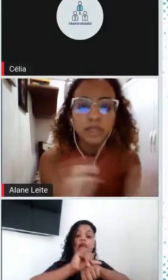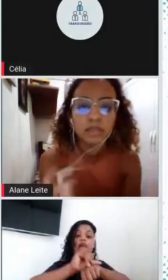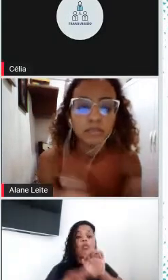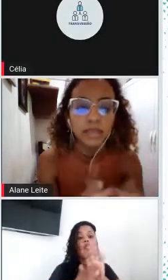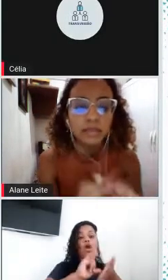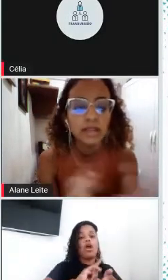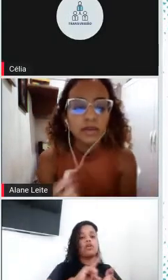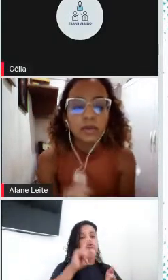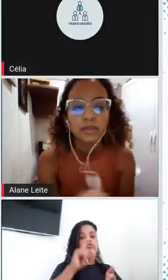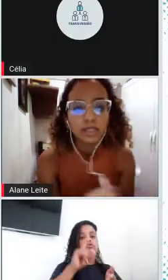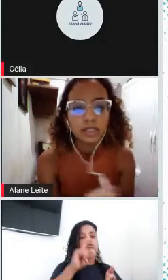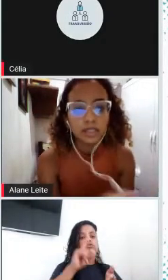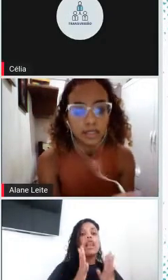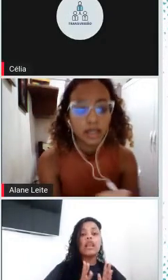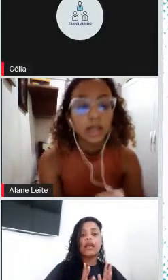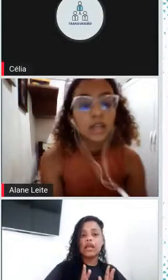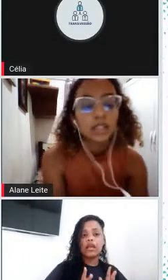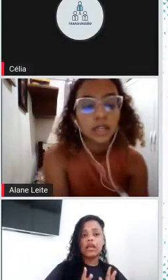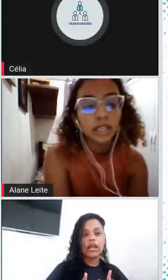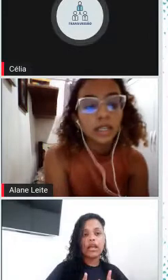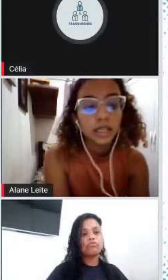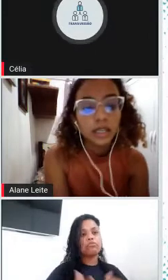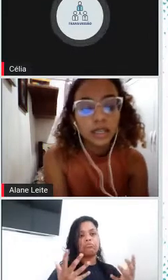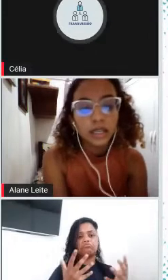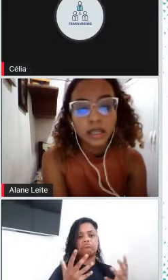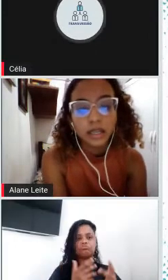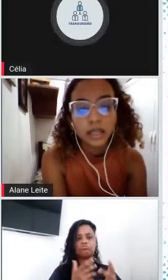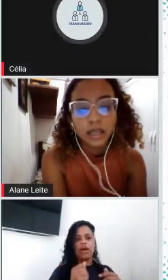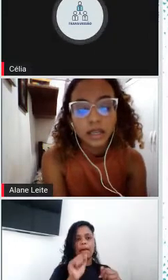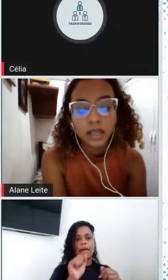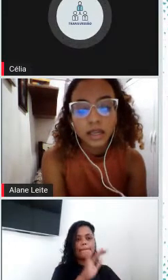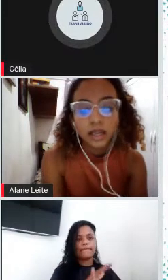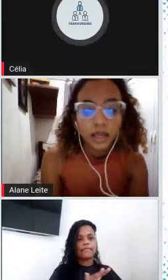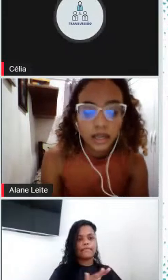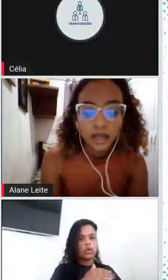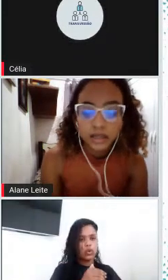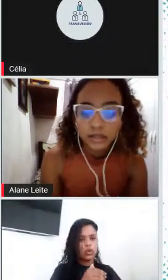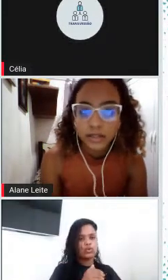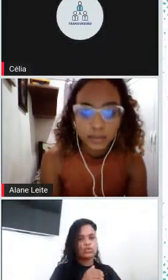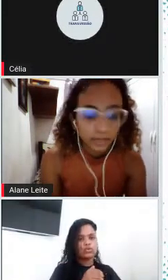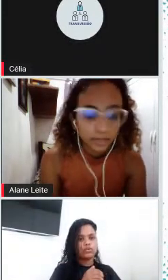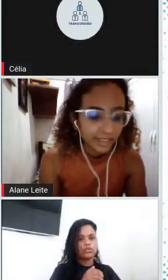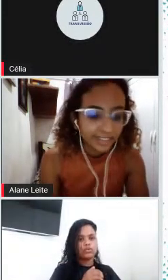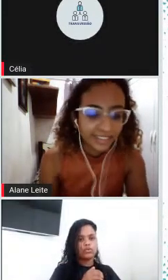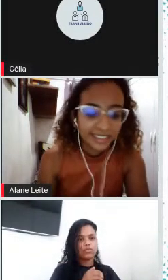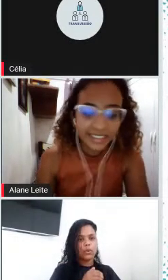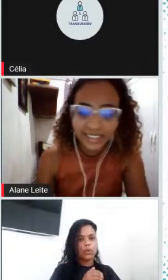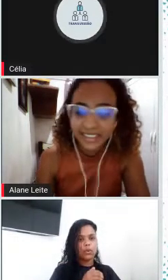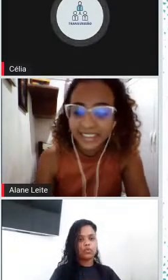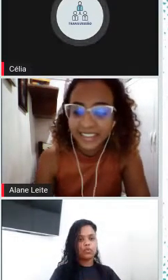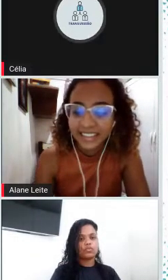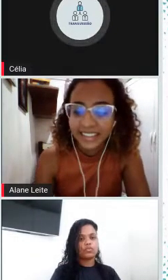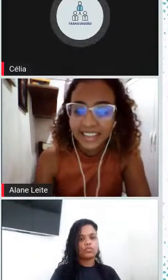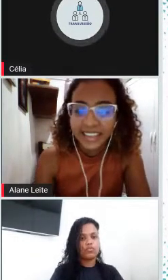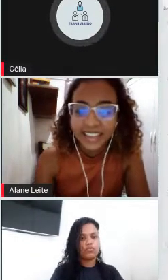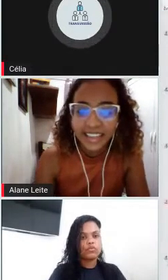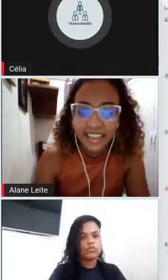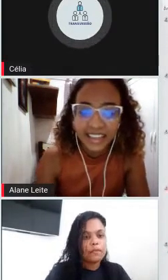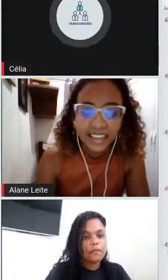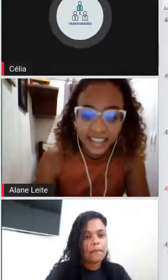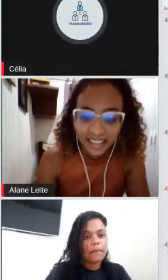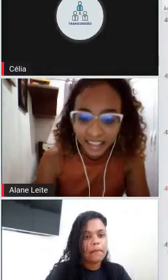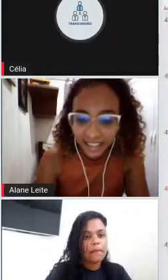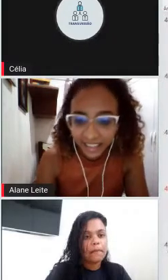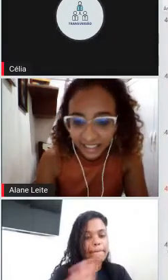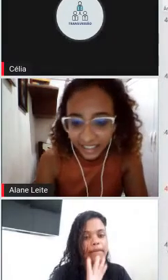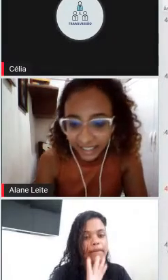bem limpinho, bem brilhoso. Boa tarde, professora Alane. Oi, boa tarde. Boa tarde. Tem